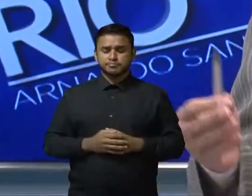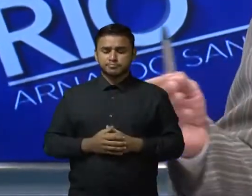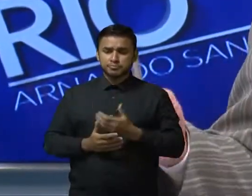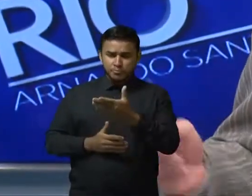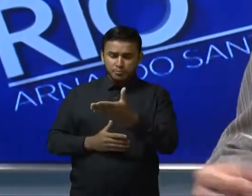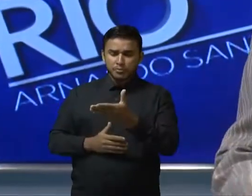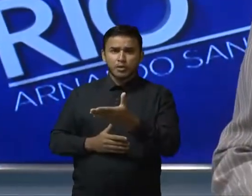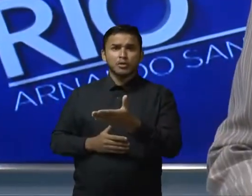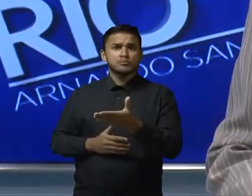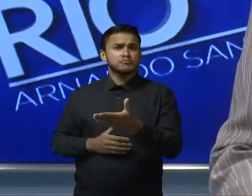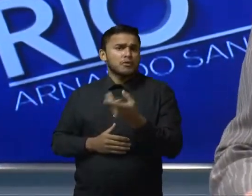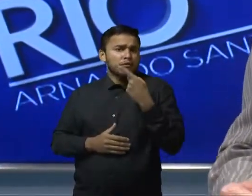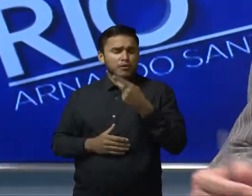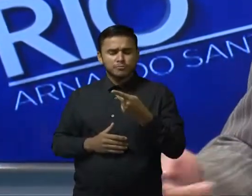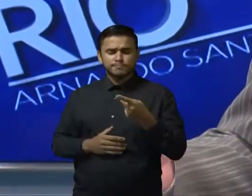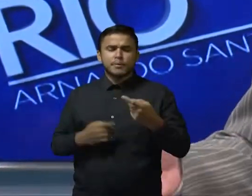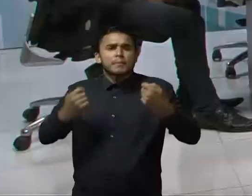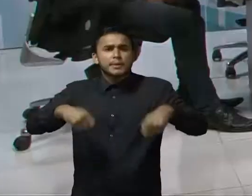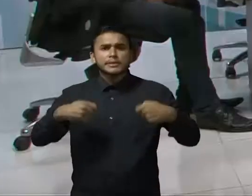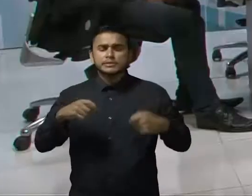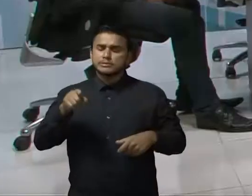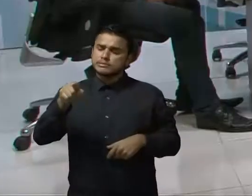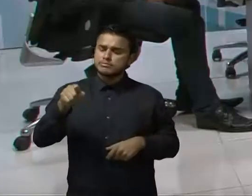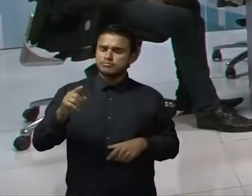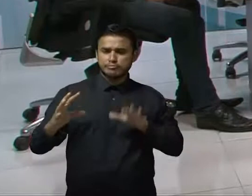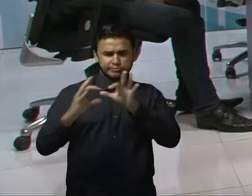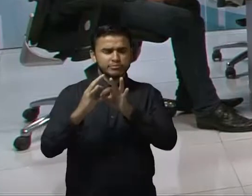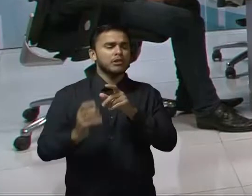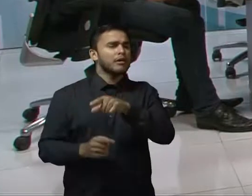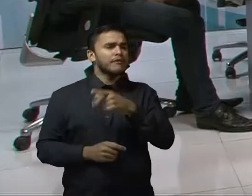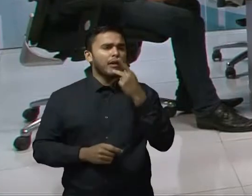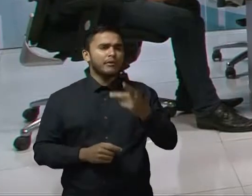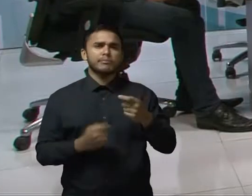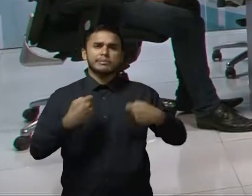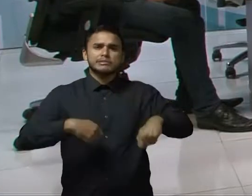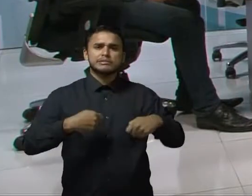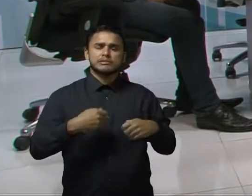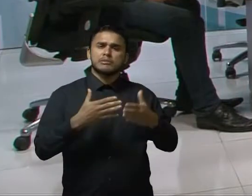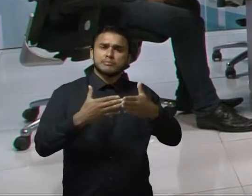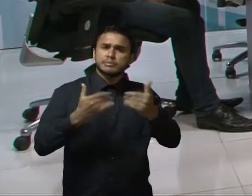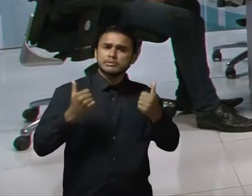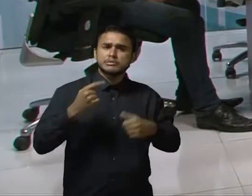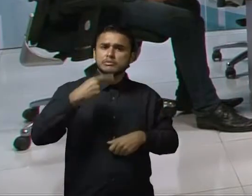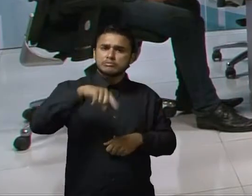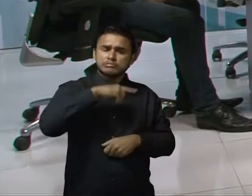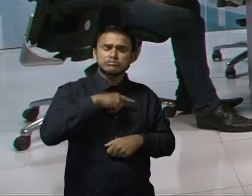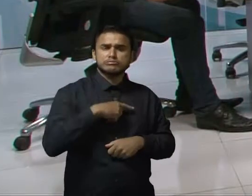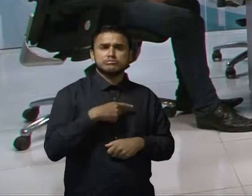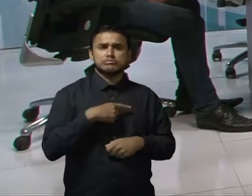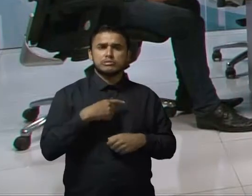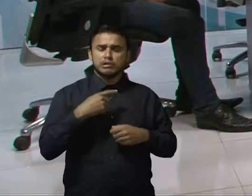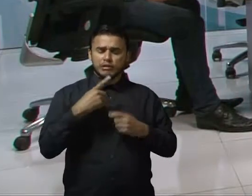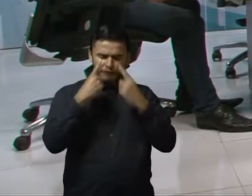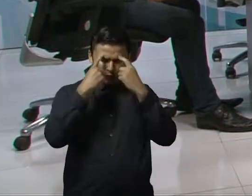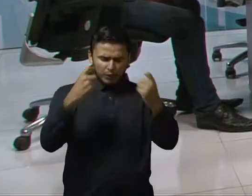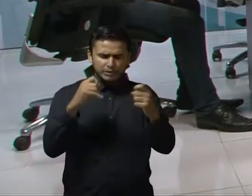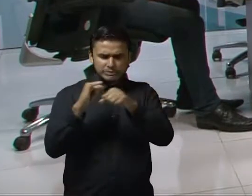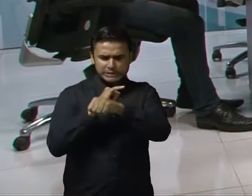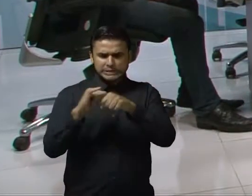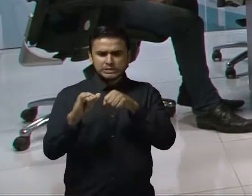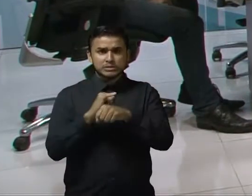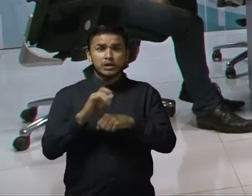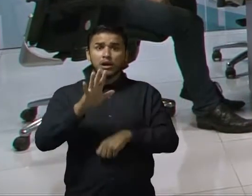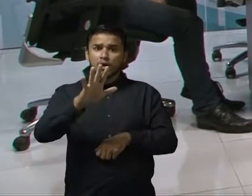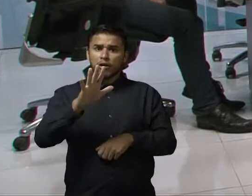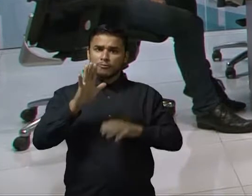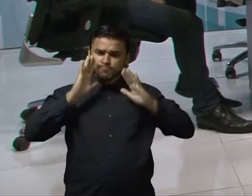fez um apelo para que essas autoridades, dessa nova estrutura, nessa nova perspectiva de combate à violência,